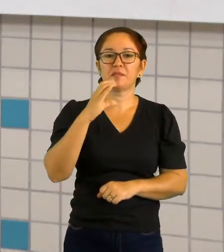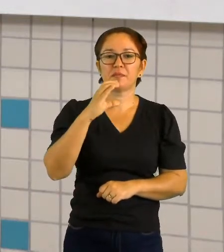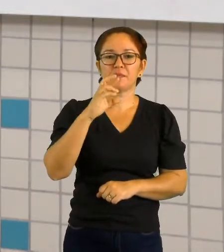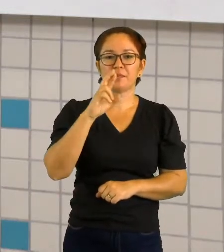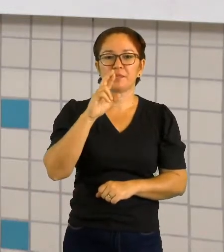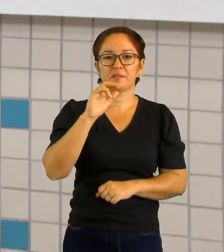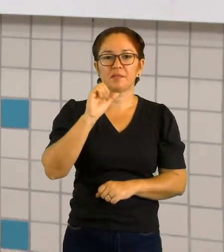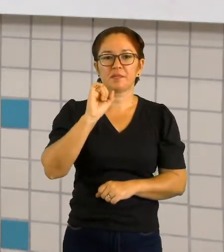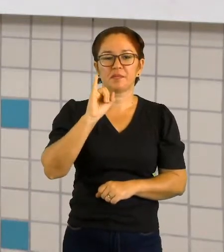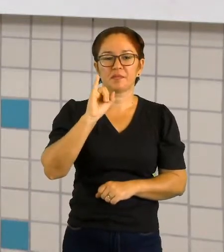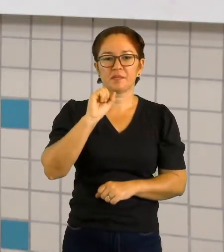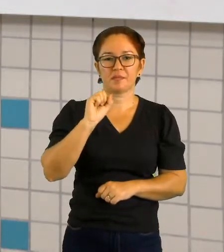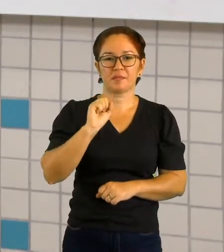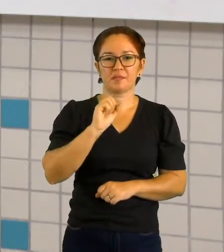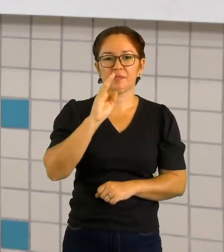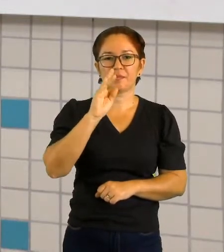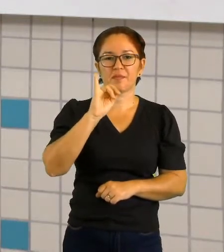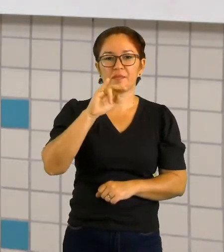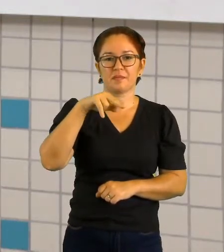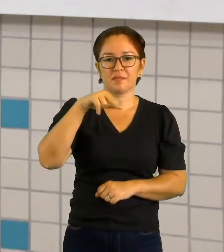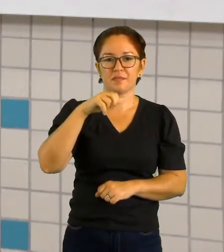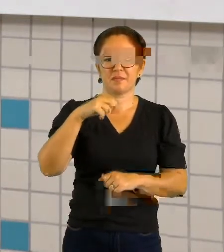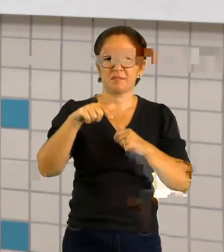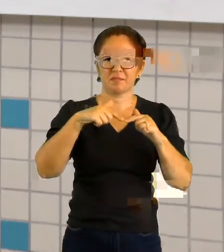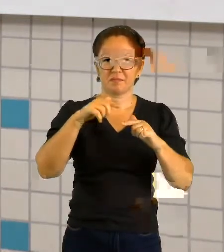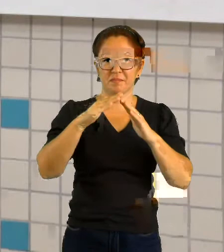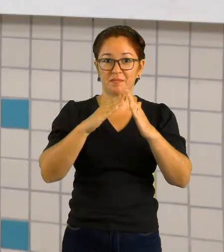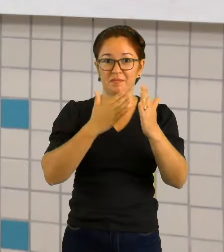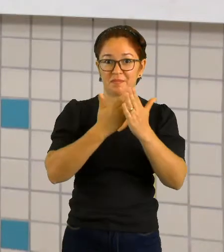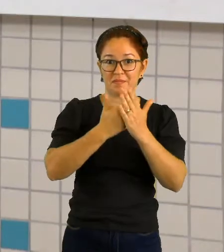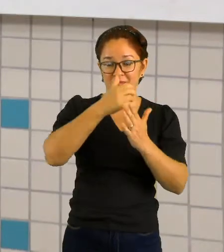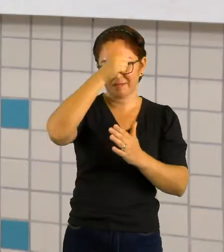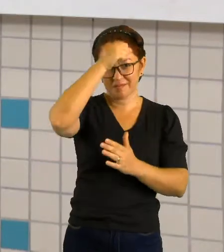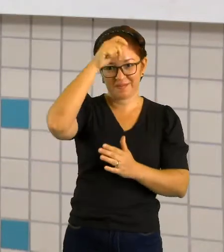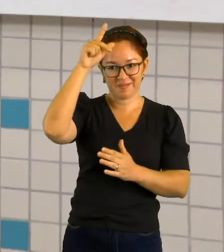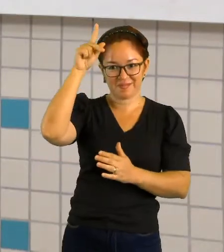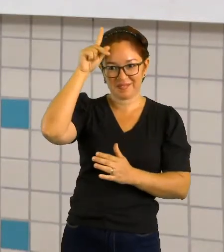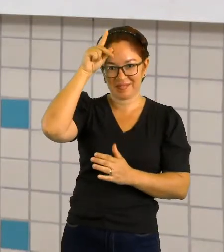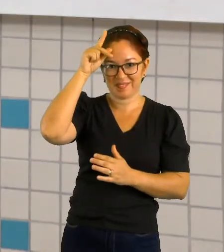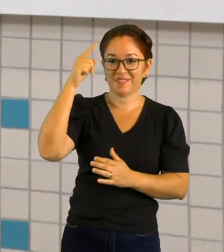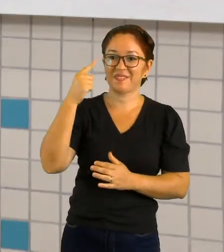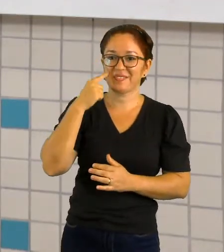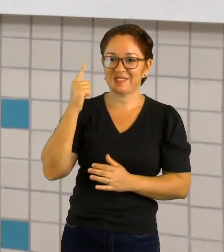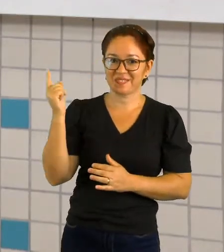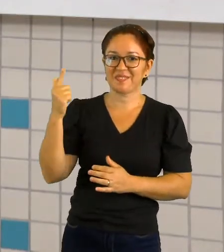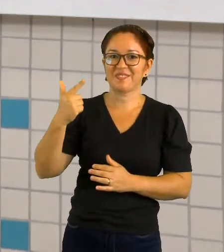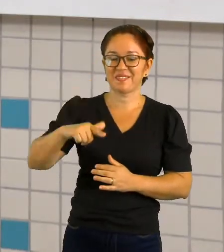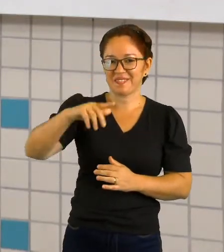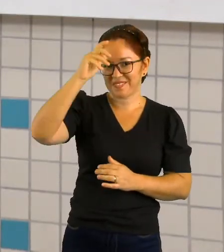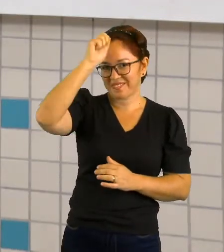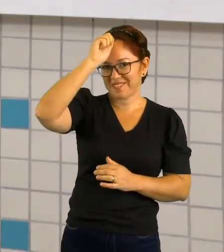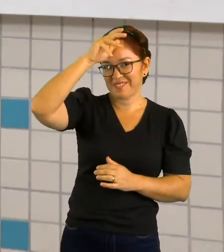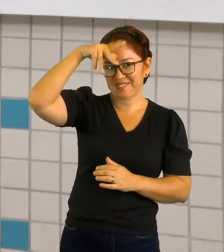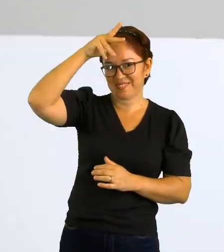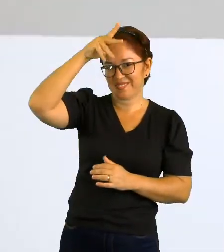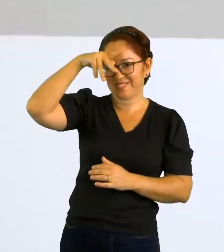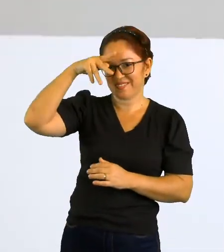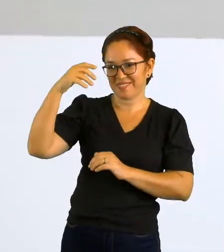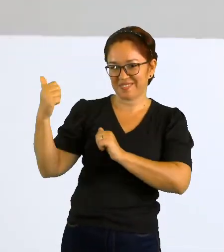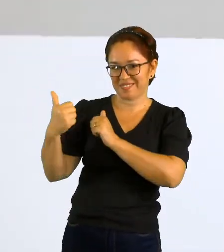Rede Municipal de Ensino de Palmas. E comigo, a queridíssima Fava de Belota. Cumprimenta a galera,